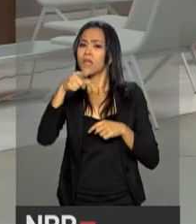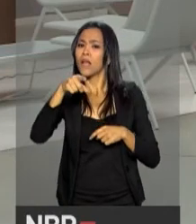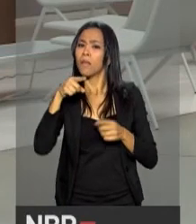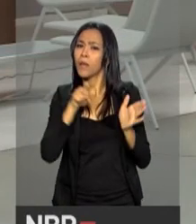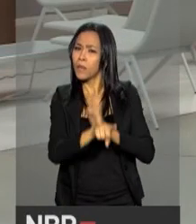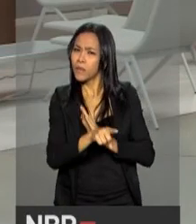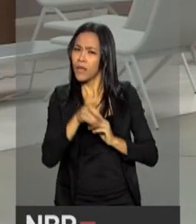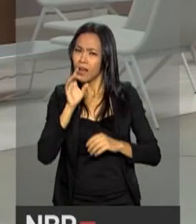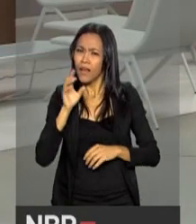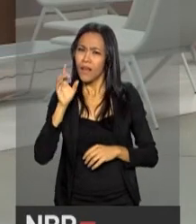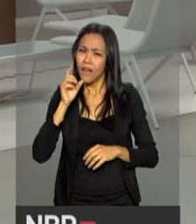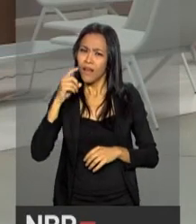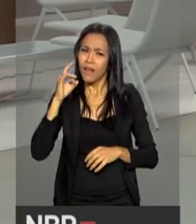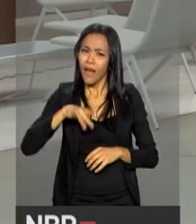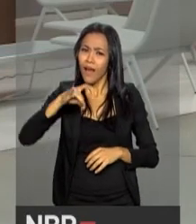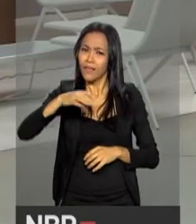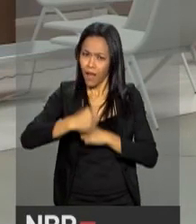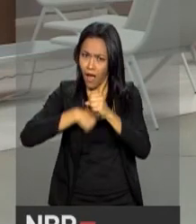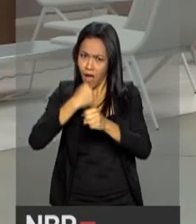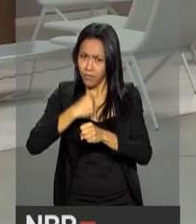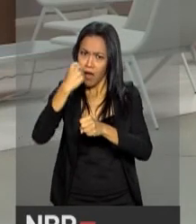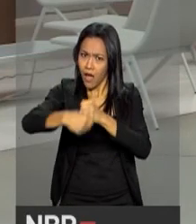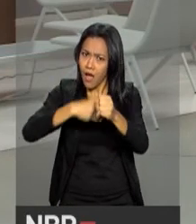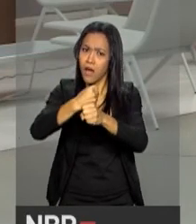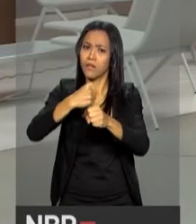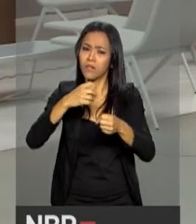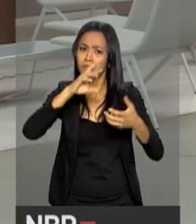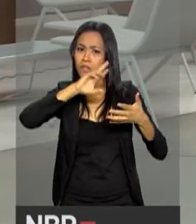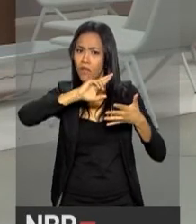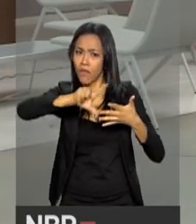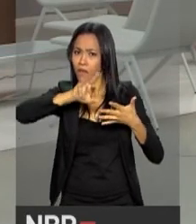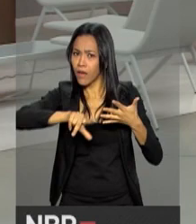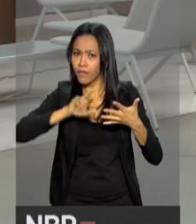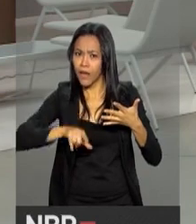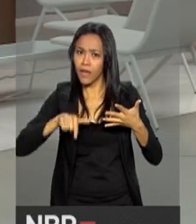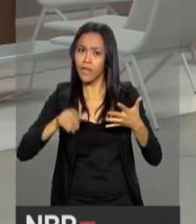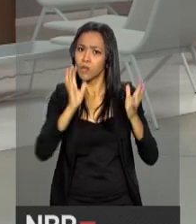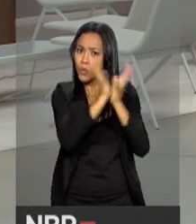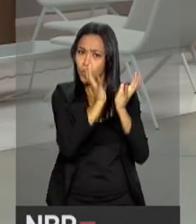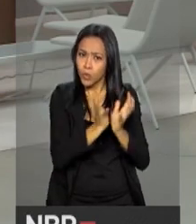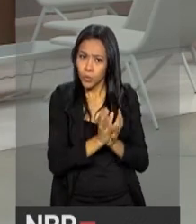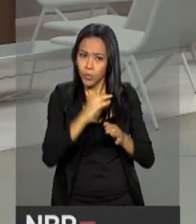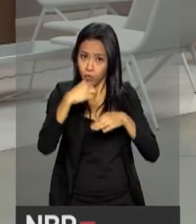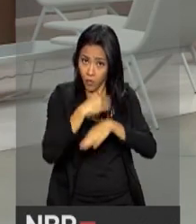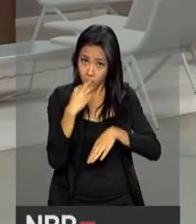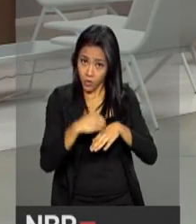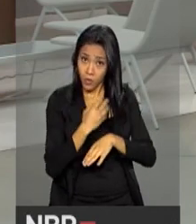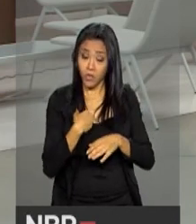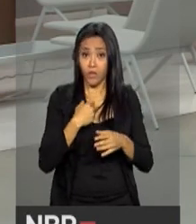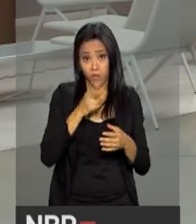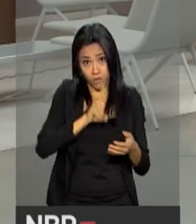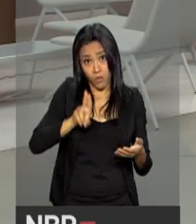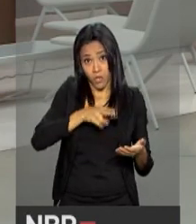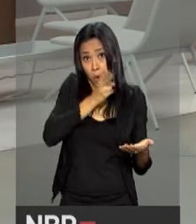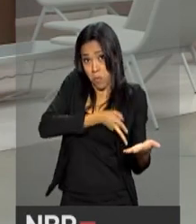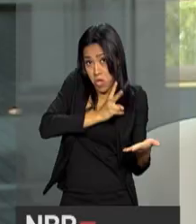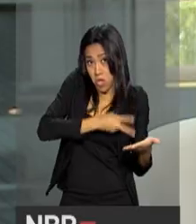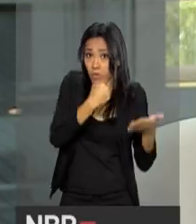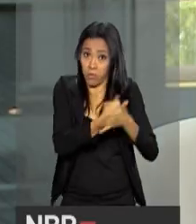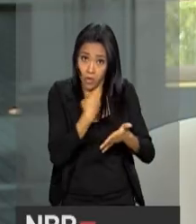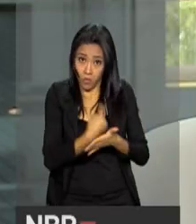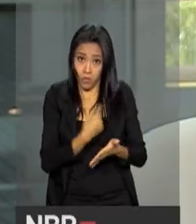vai trazer segmentos diferentes de informação ao todo ano vai ser aplicado o mesmo questionário nessa amostragem